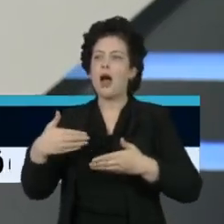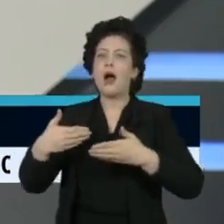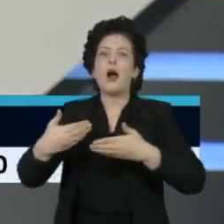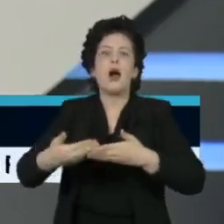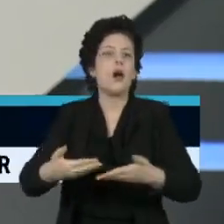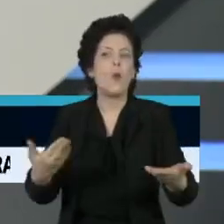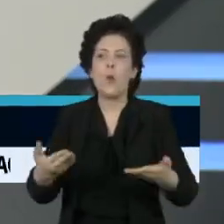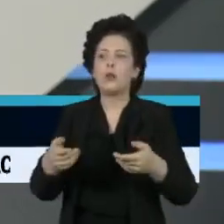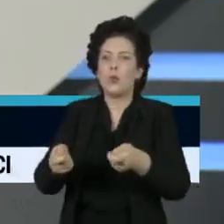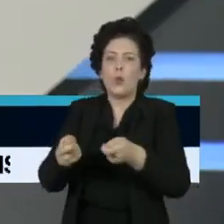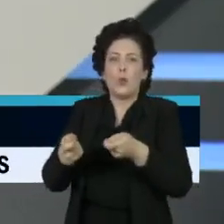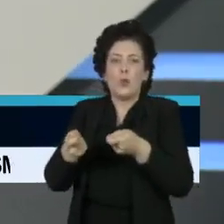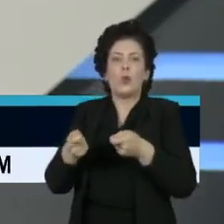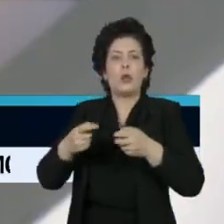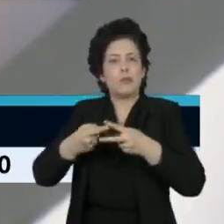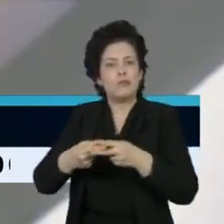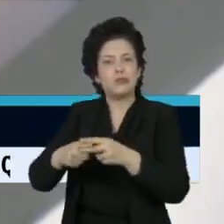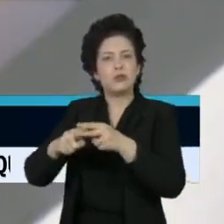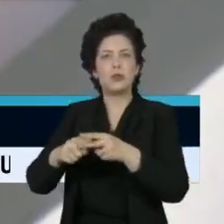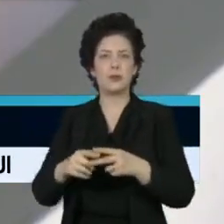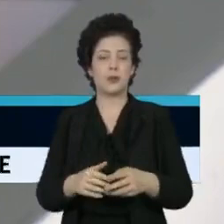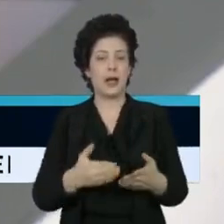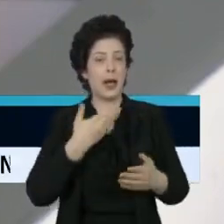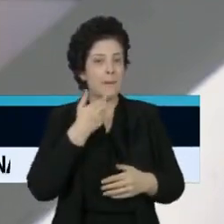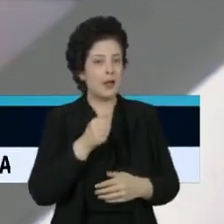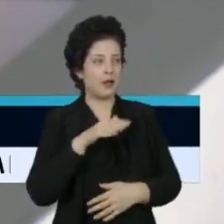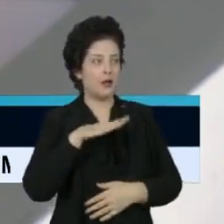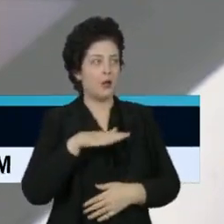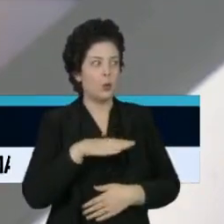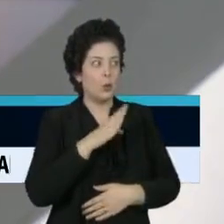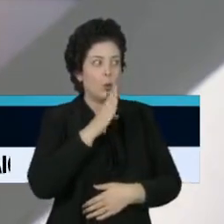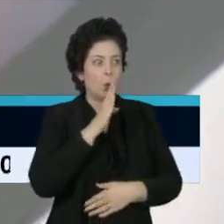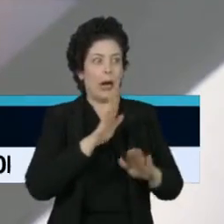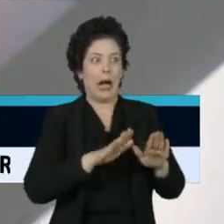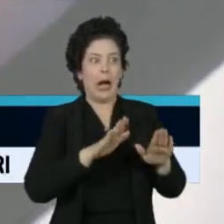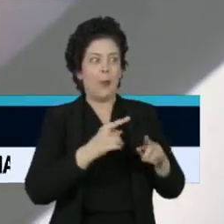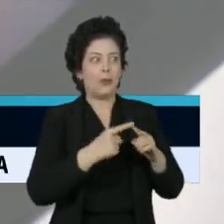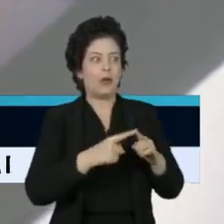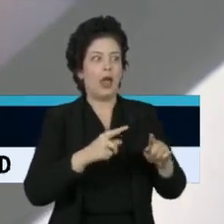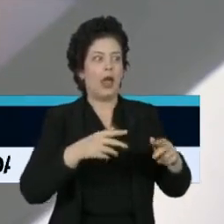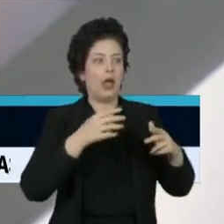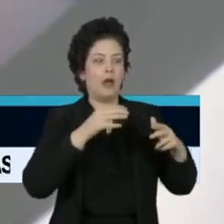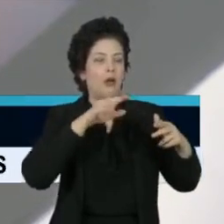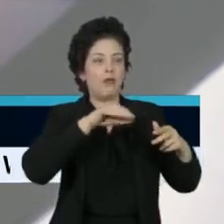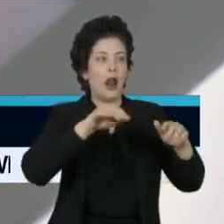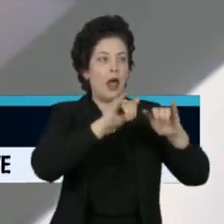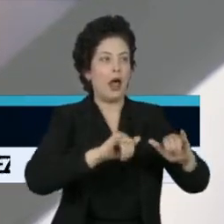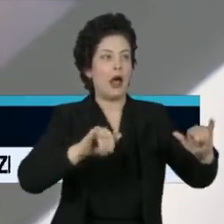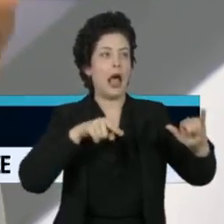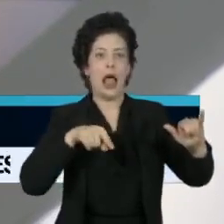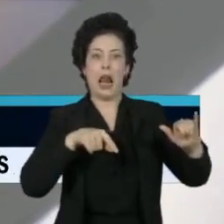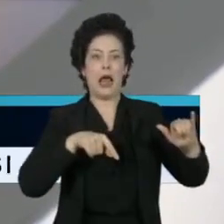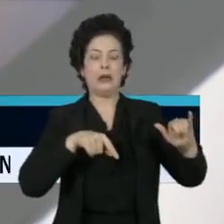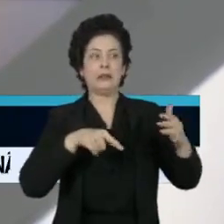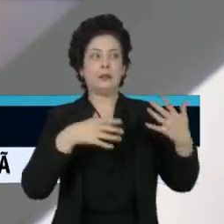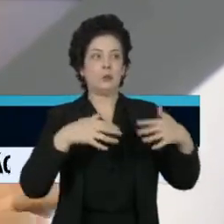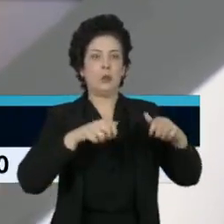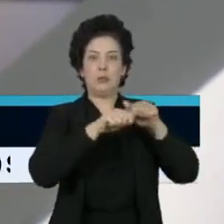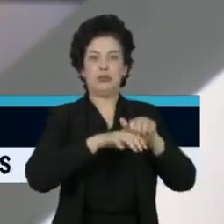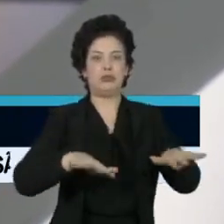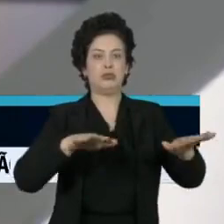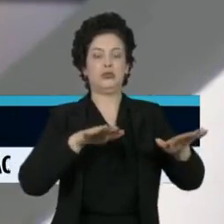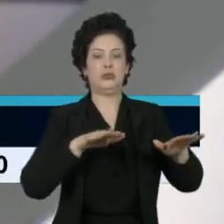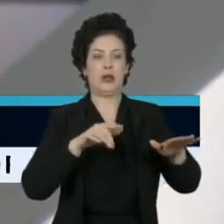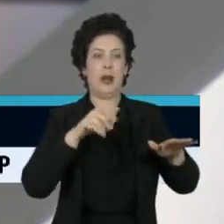vai conseguir frear um novo reajuste é melhor a gente fala baixinho porque é muito católica não nós vimos